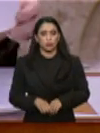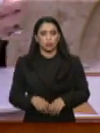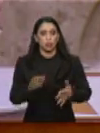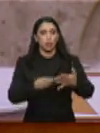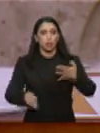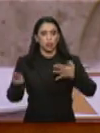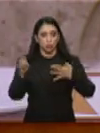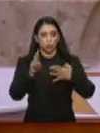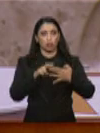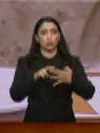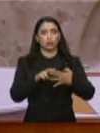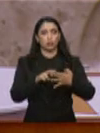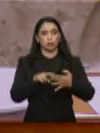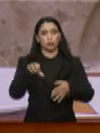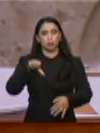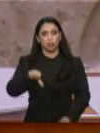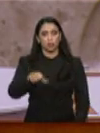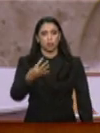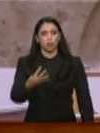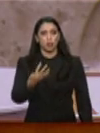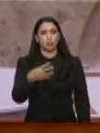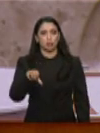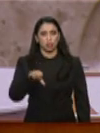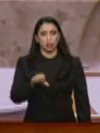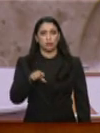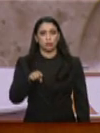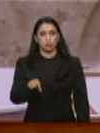recurso extraordinário